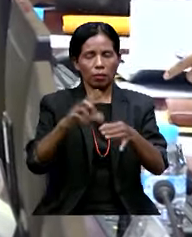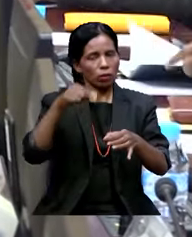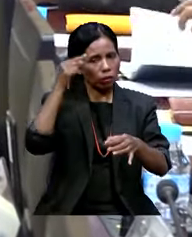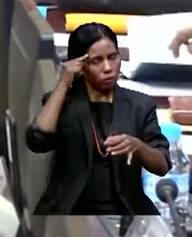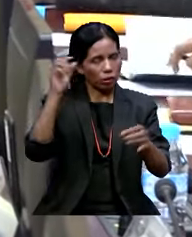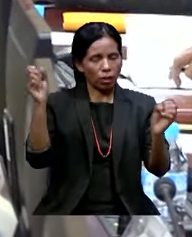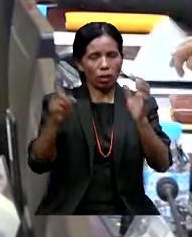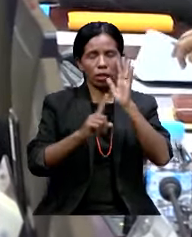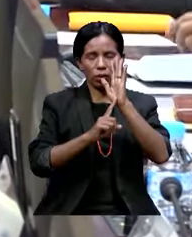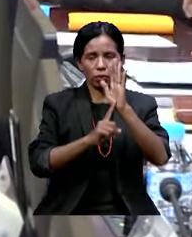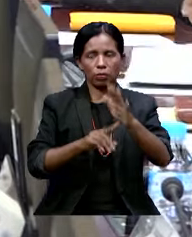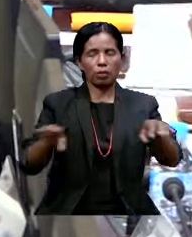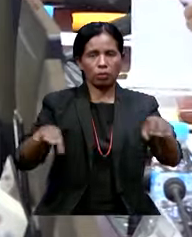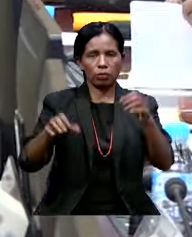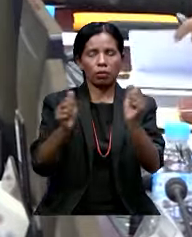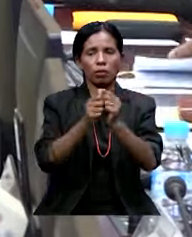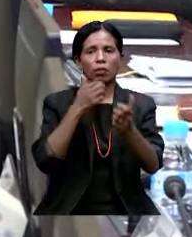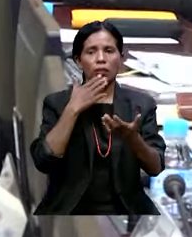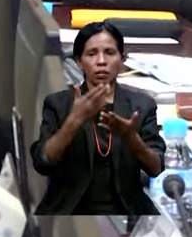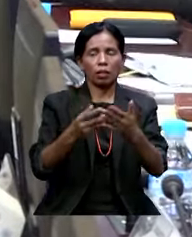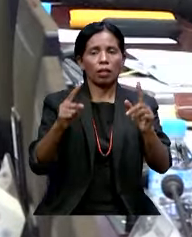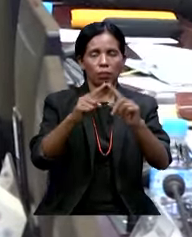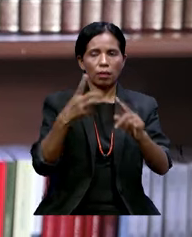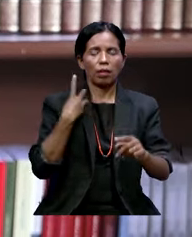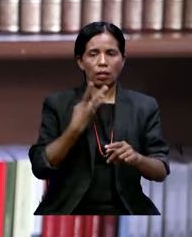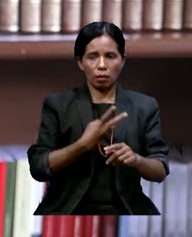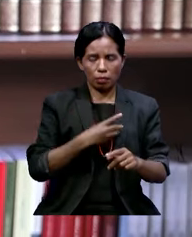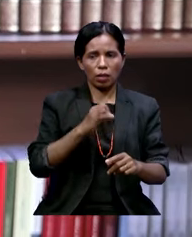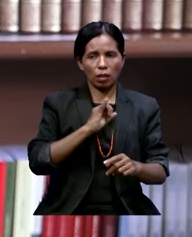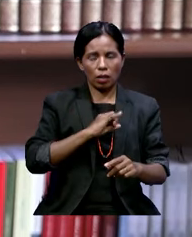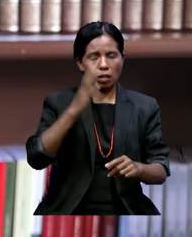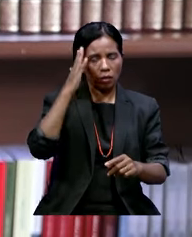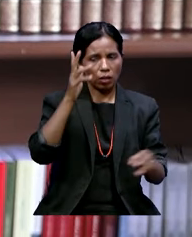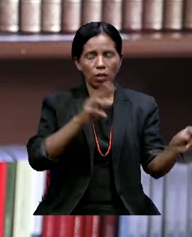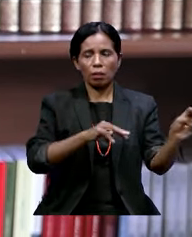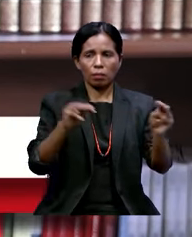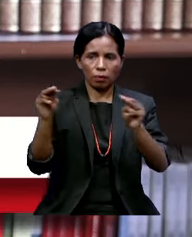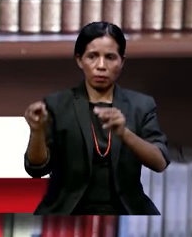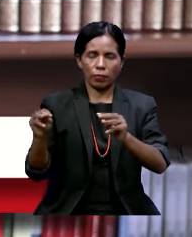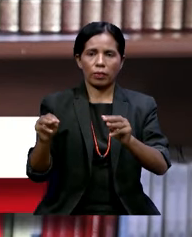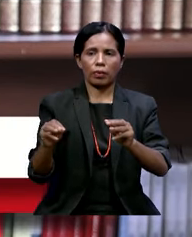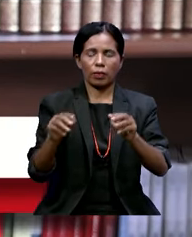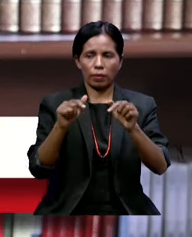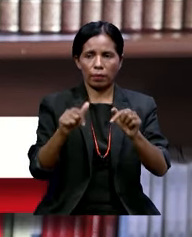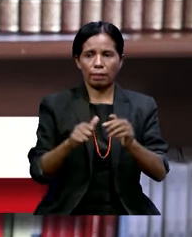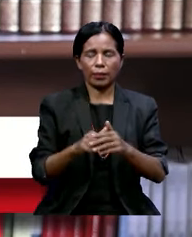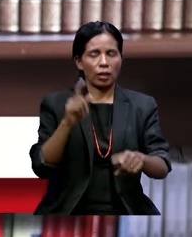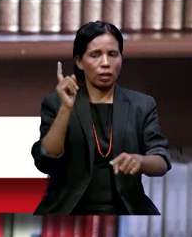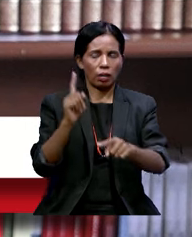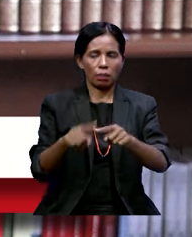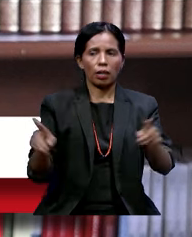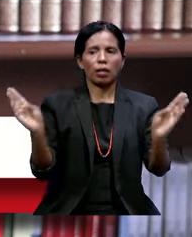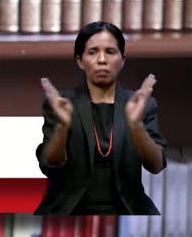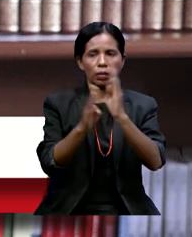la hatu du prestasaun servisu hodiak pahami makida ne hau hanoi remodela saun ne la bela sai